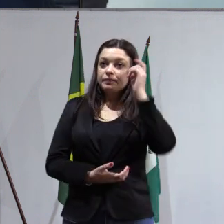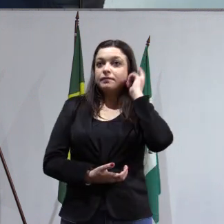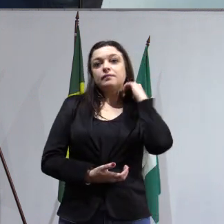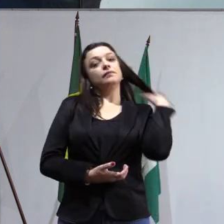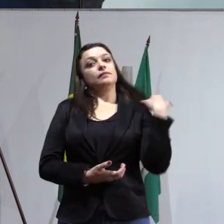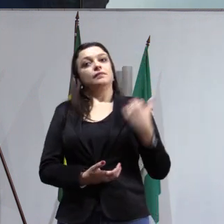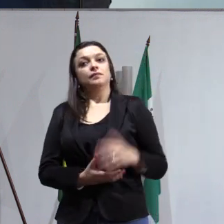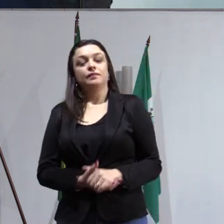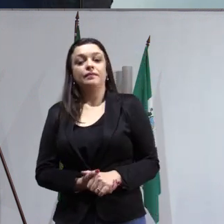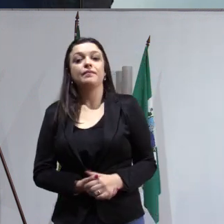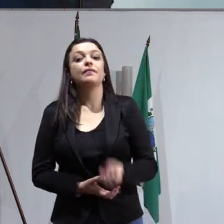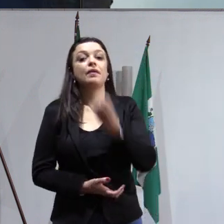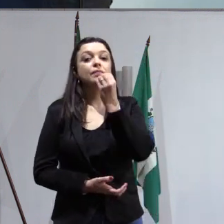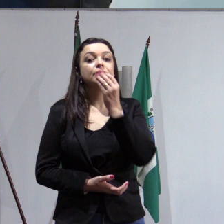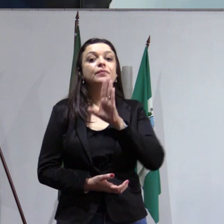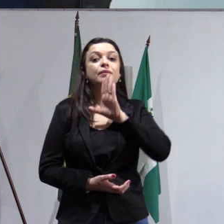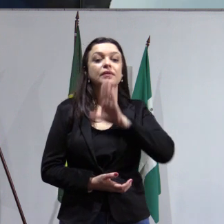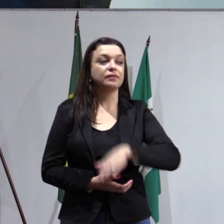Bem, boa tarde a todos.